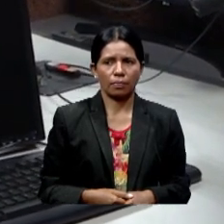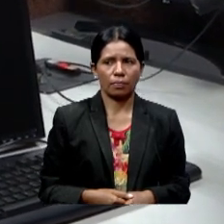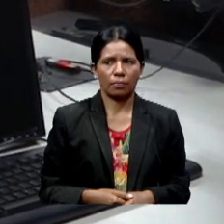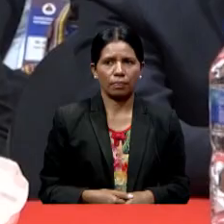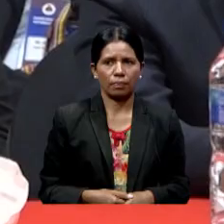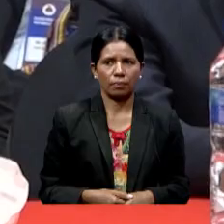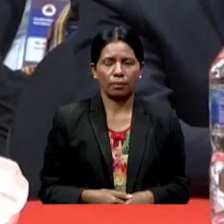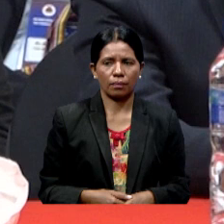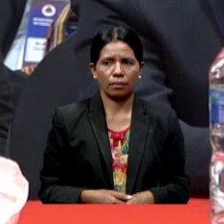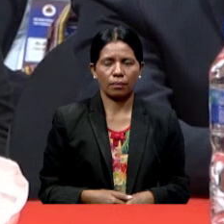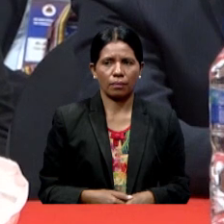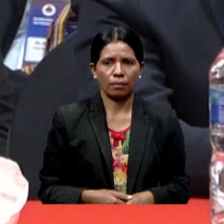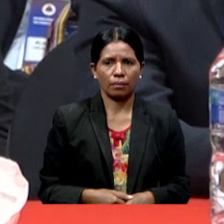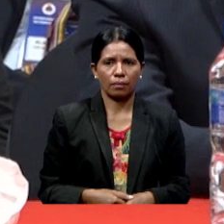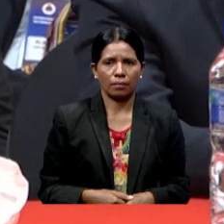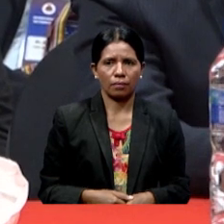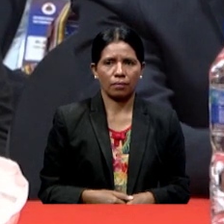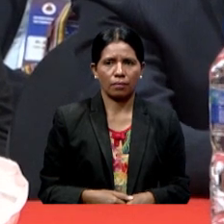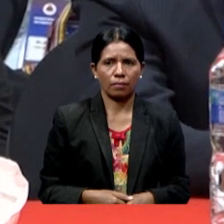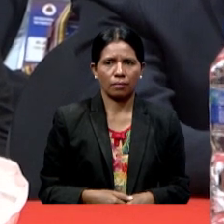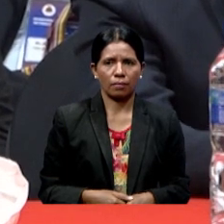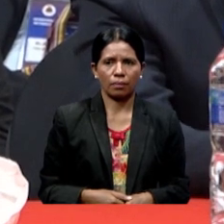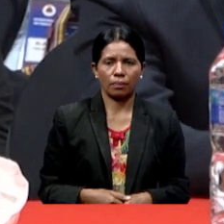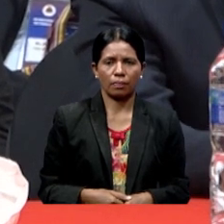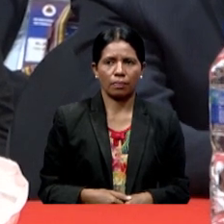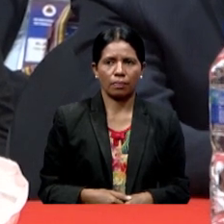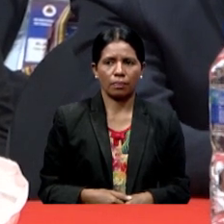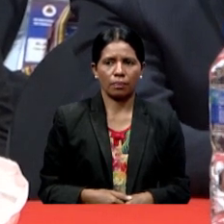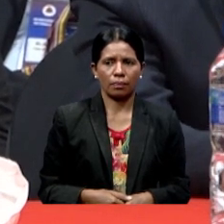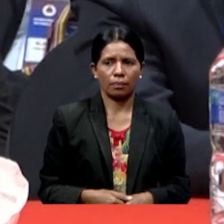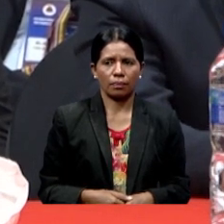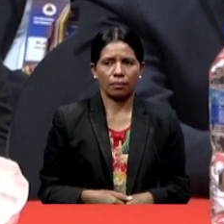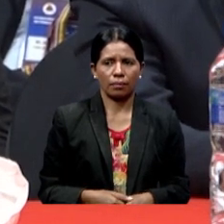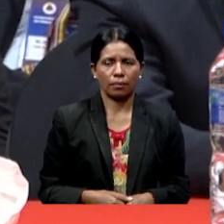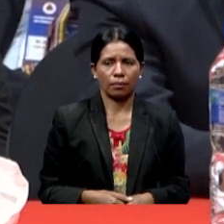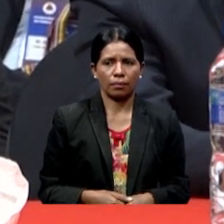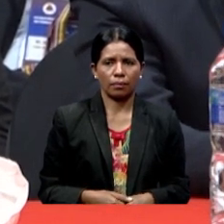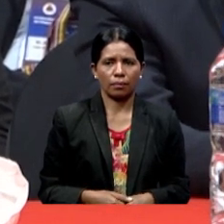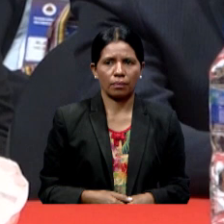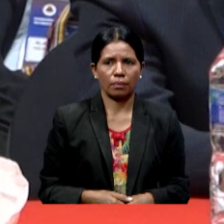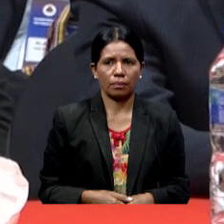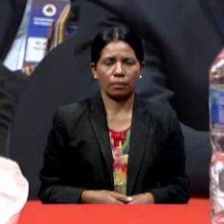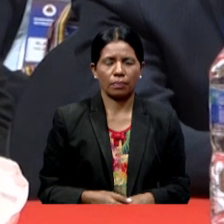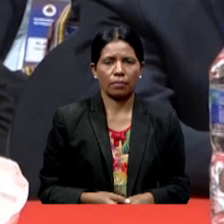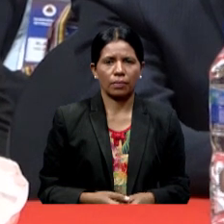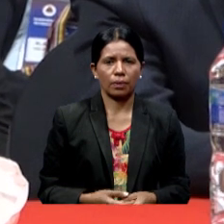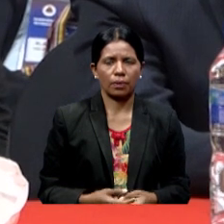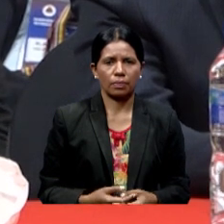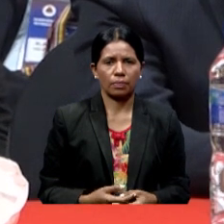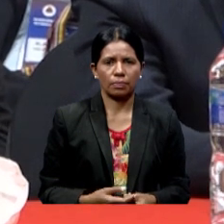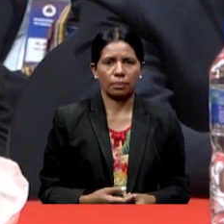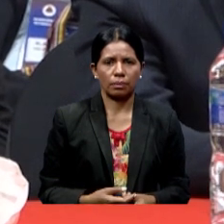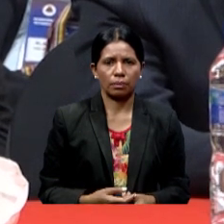The facility. And my third impression, your work,